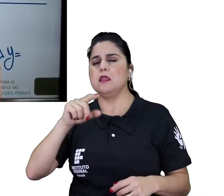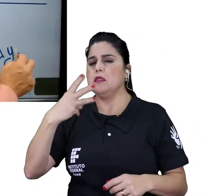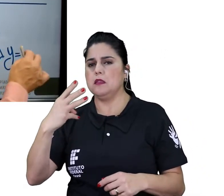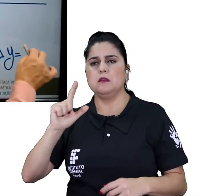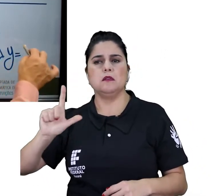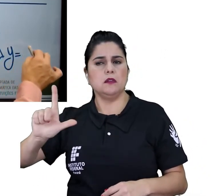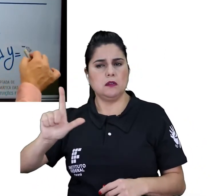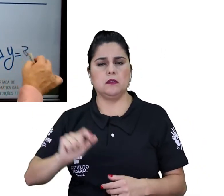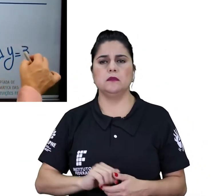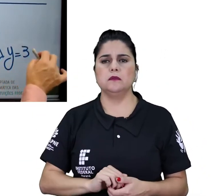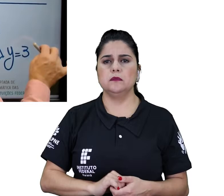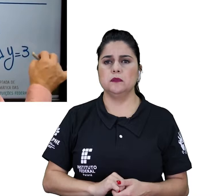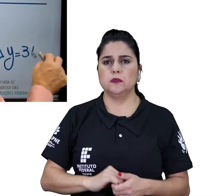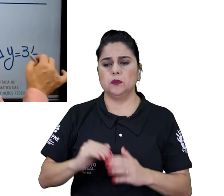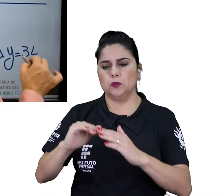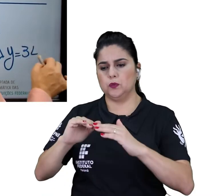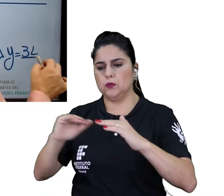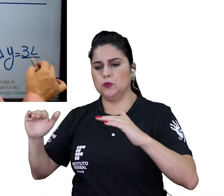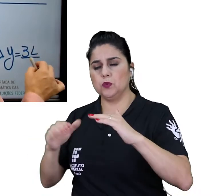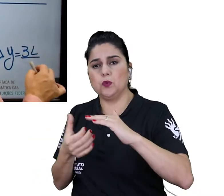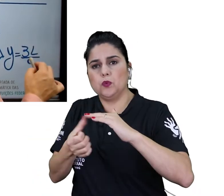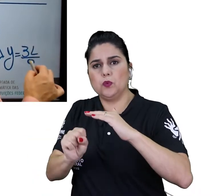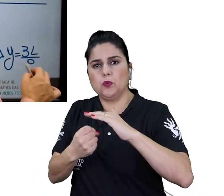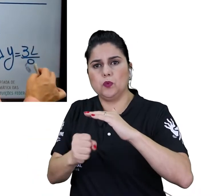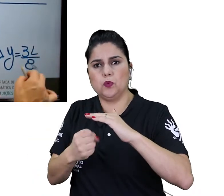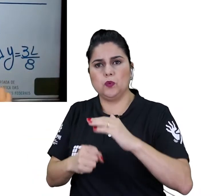3L sobre 8.